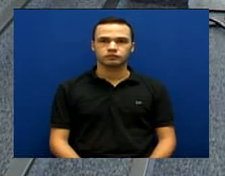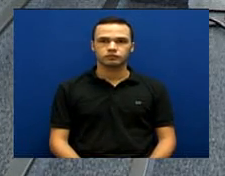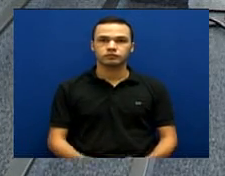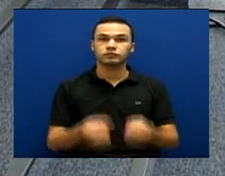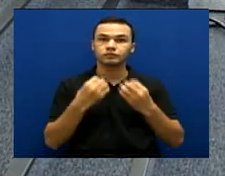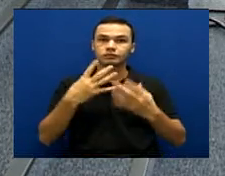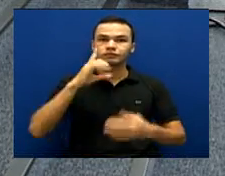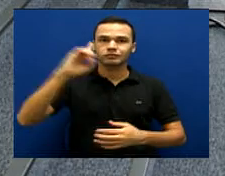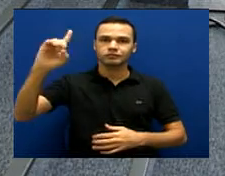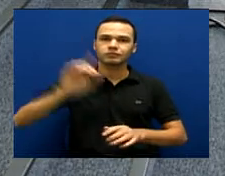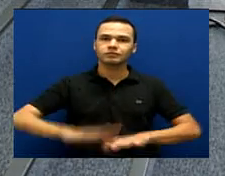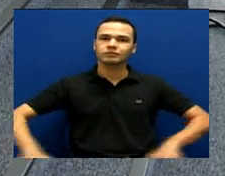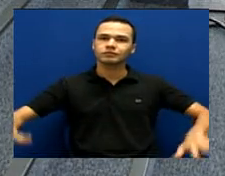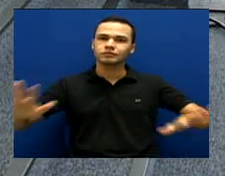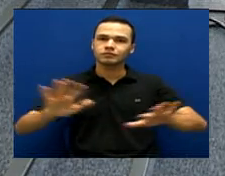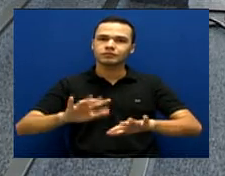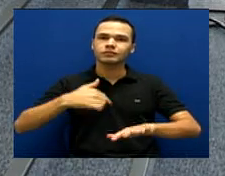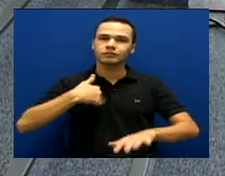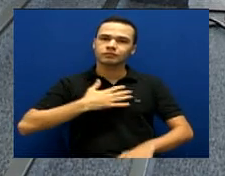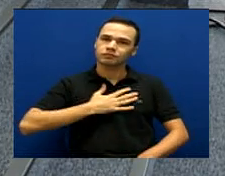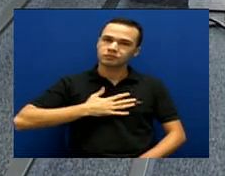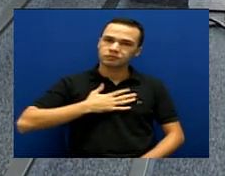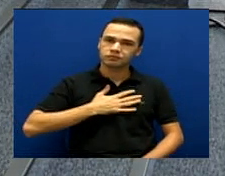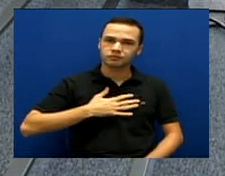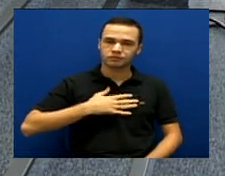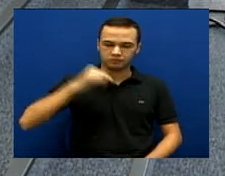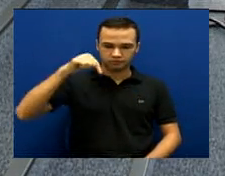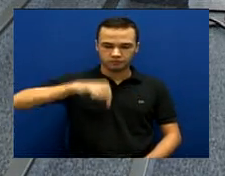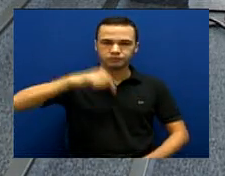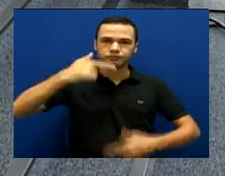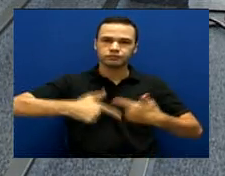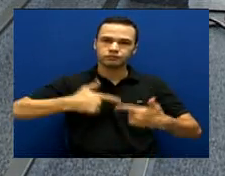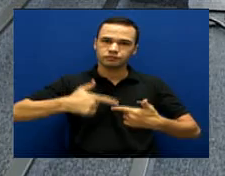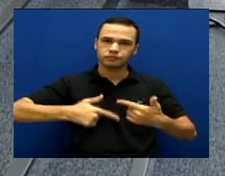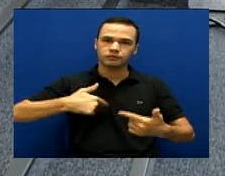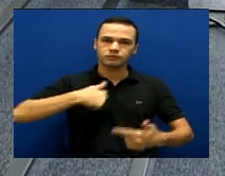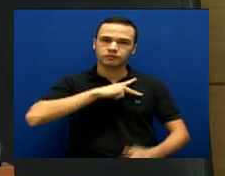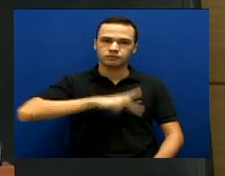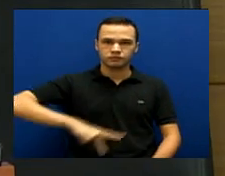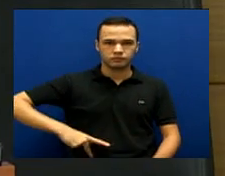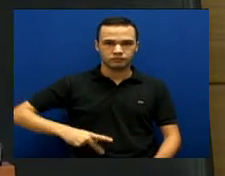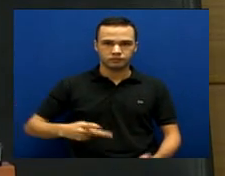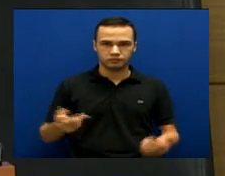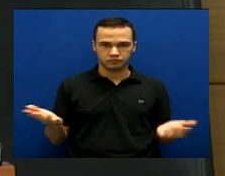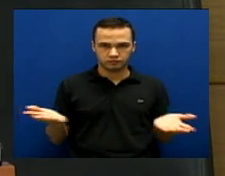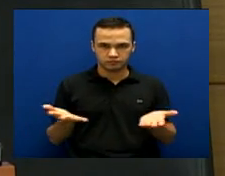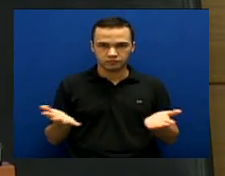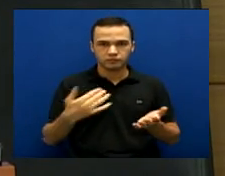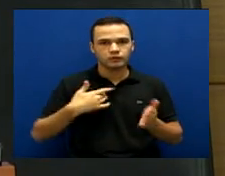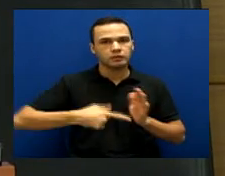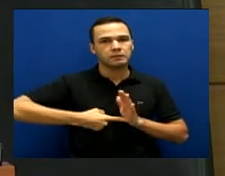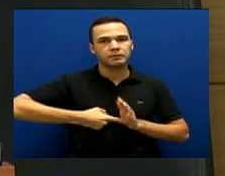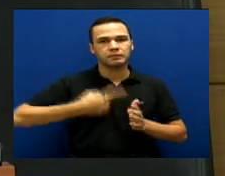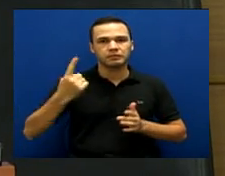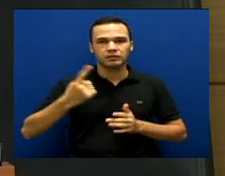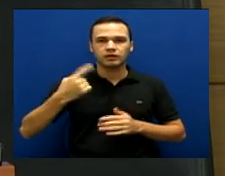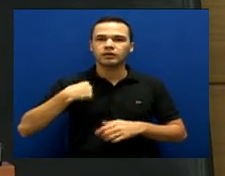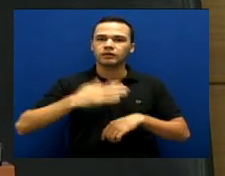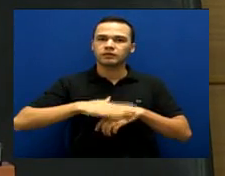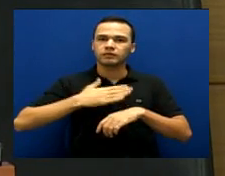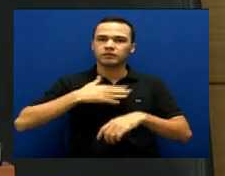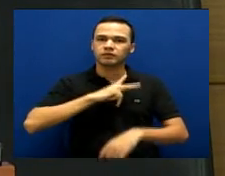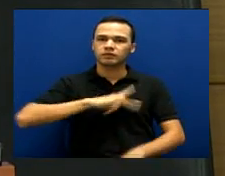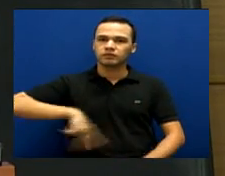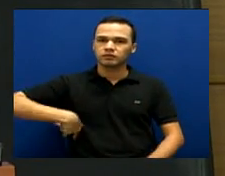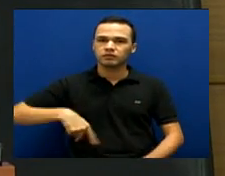bom dia a todos é um prazer imenso estar aqui hoje presidindo a sessão a minha primeira sessão por estar presidindo